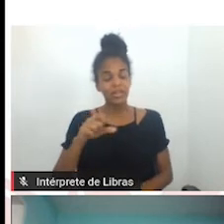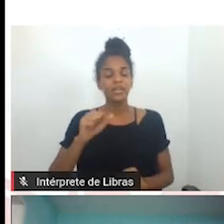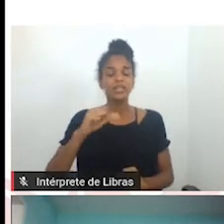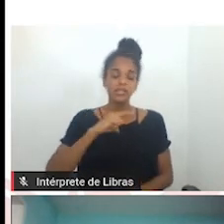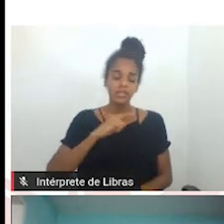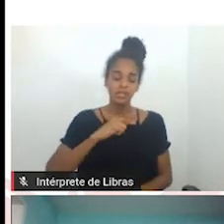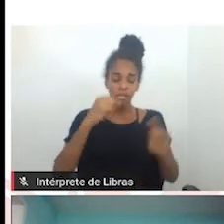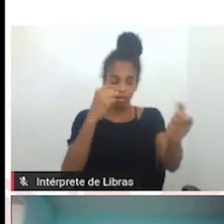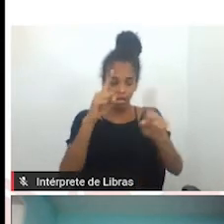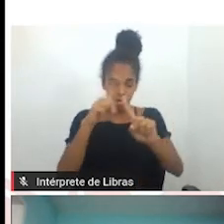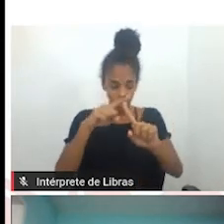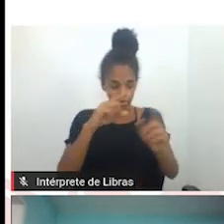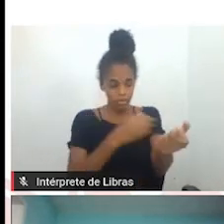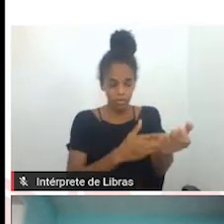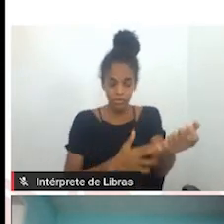Pode passar.